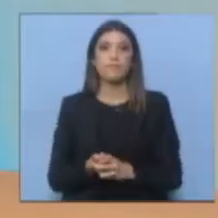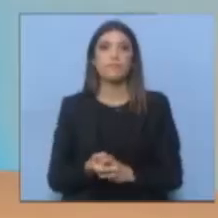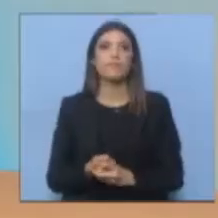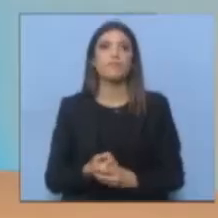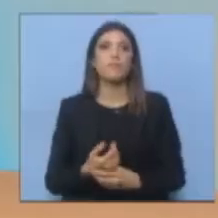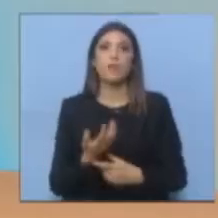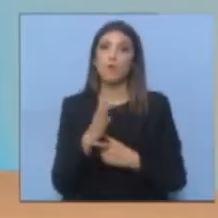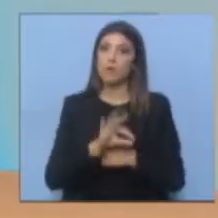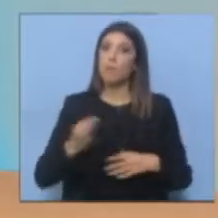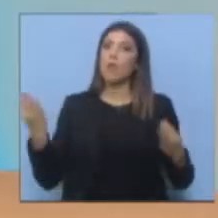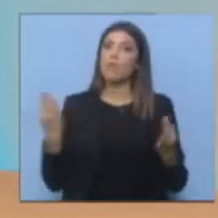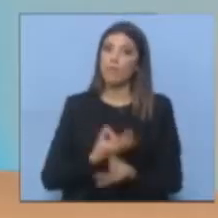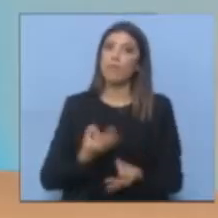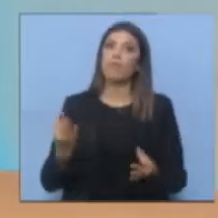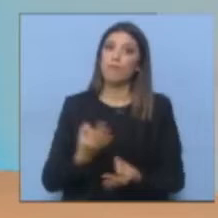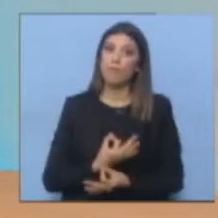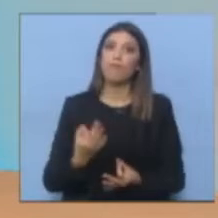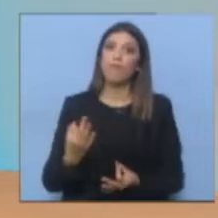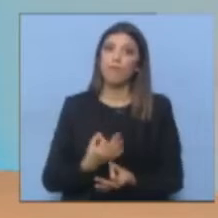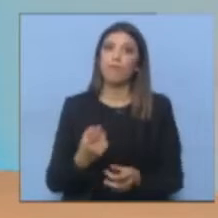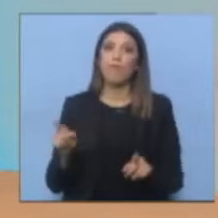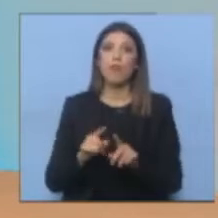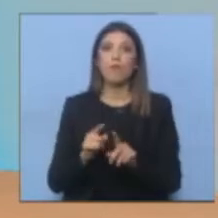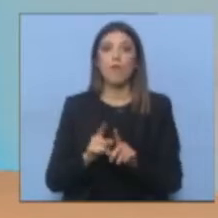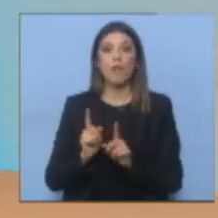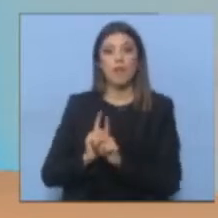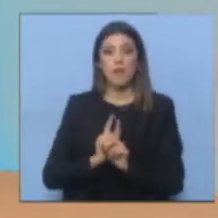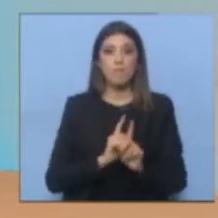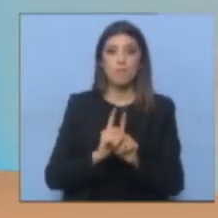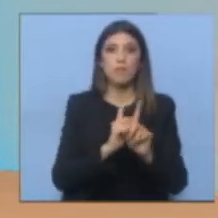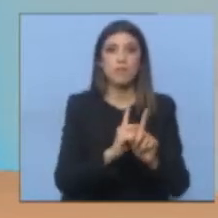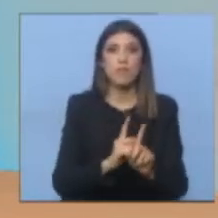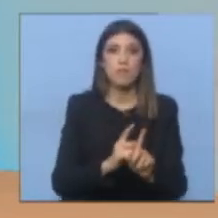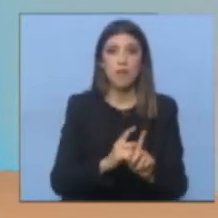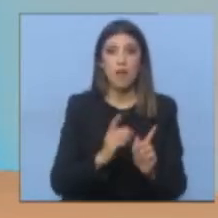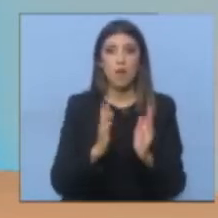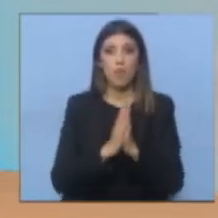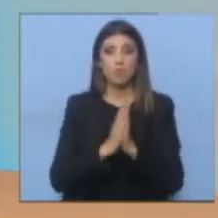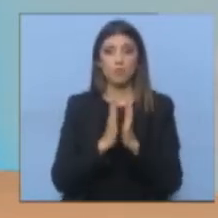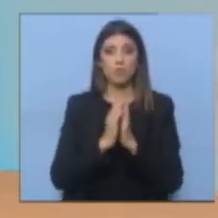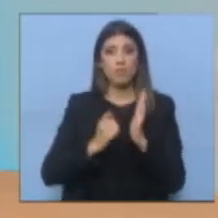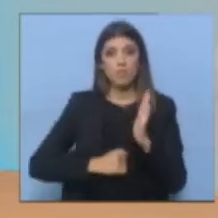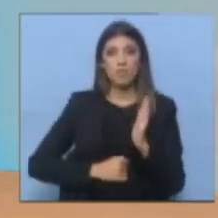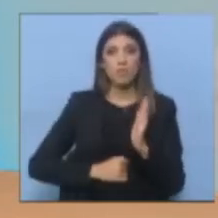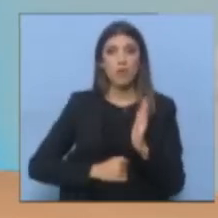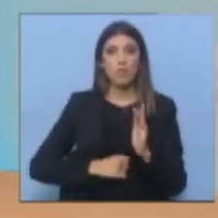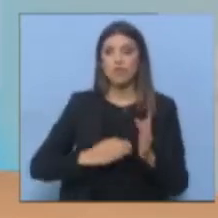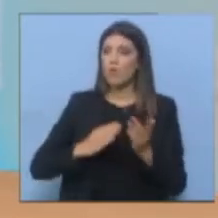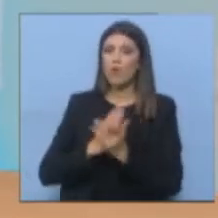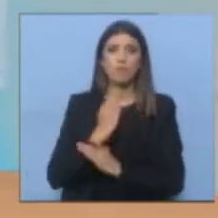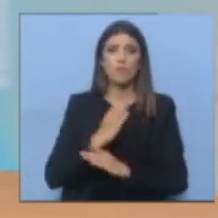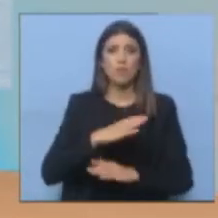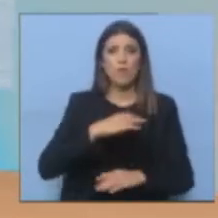Um exemplo bem concreto de como a perseguição aos cristãos continua em diversas partes do mundo e